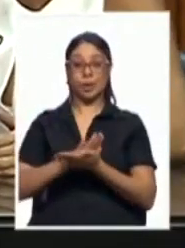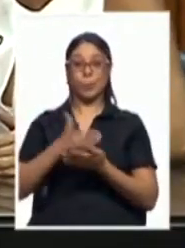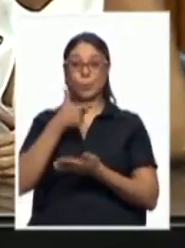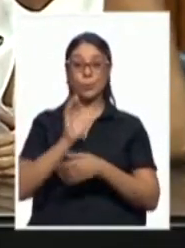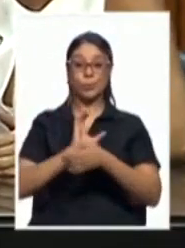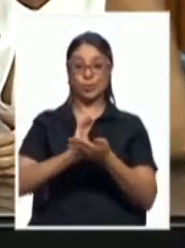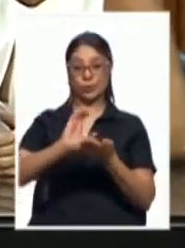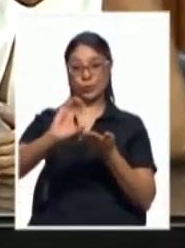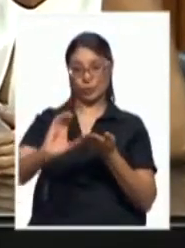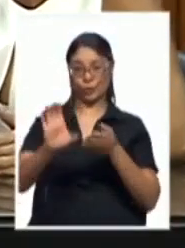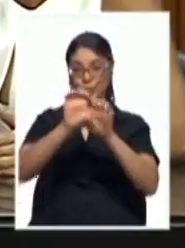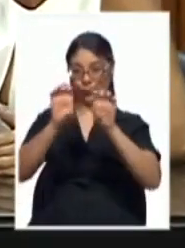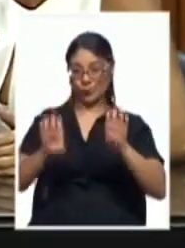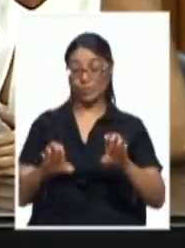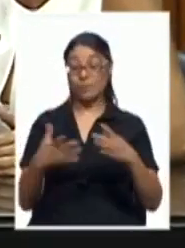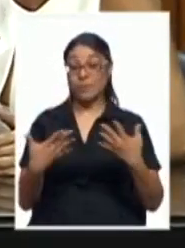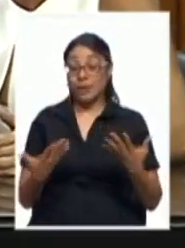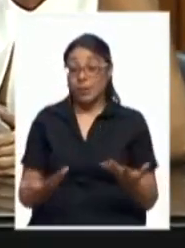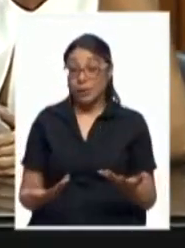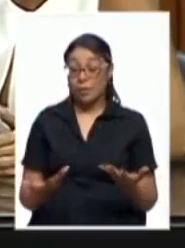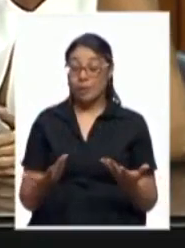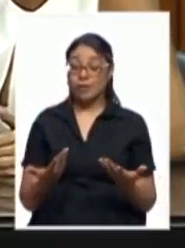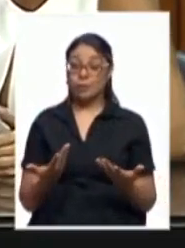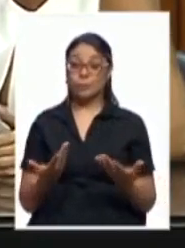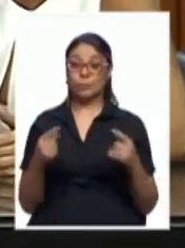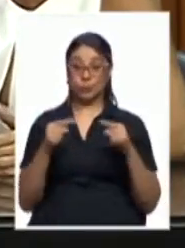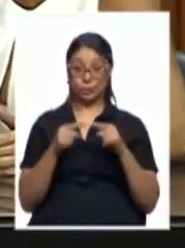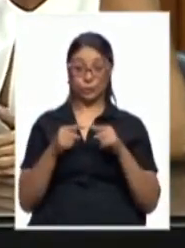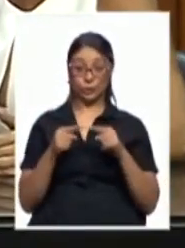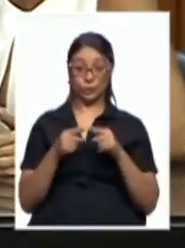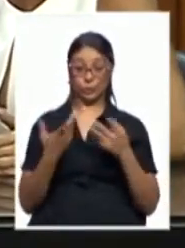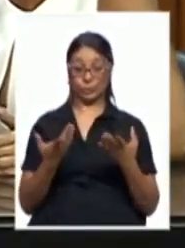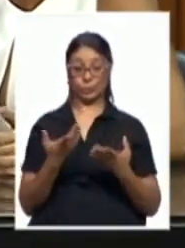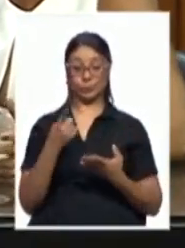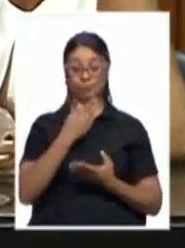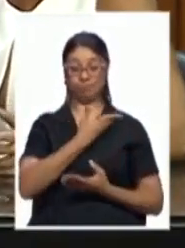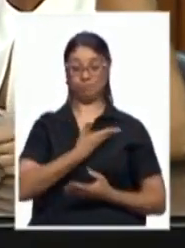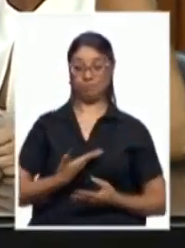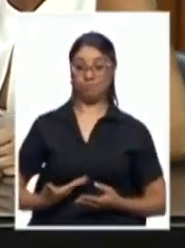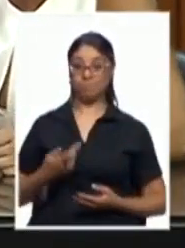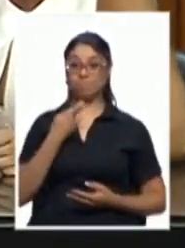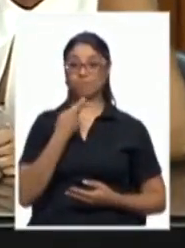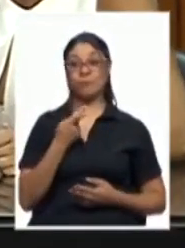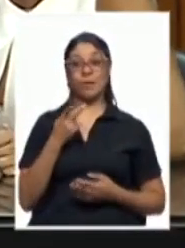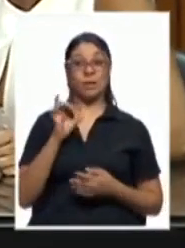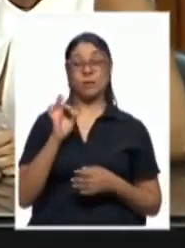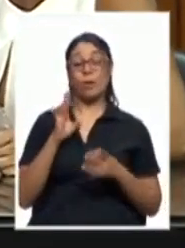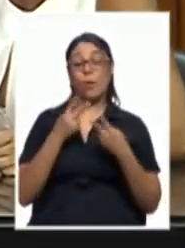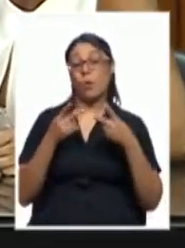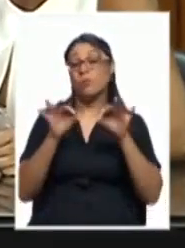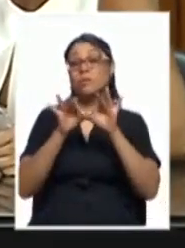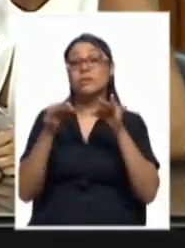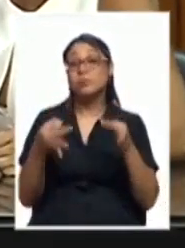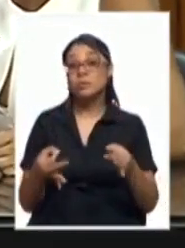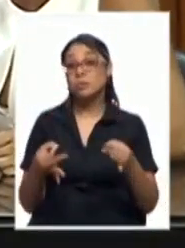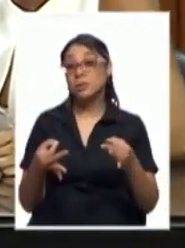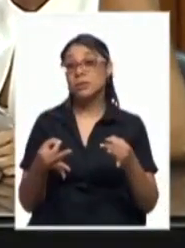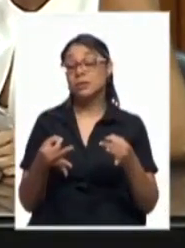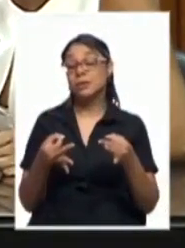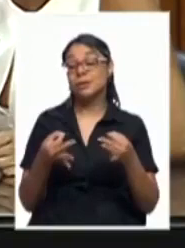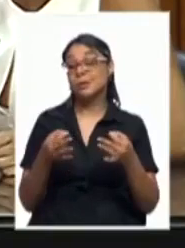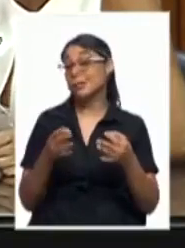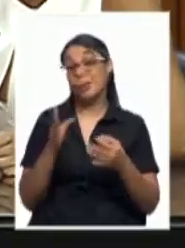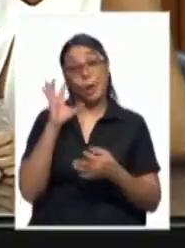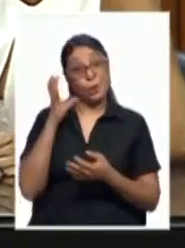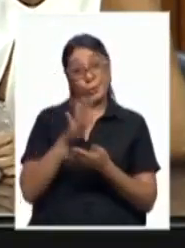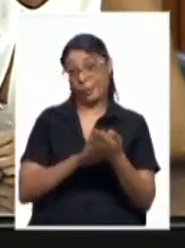na infraestrutura. Então, essa medida que o governador colocou aqui hoje são medidas simples, que além de não resolver o problema de